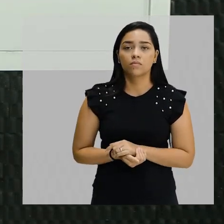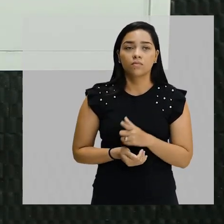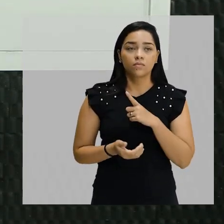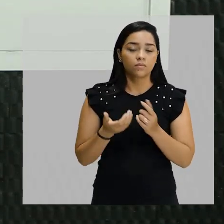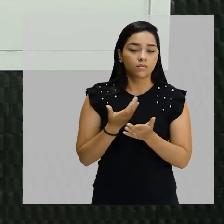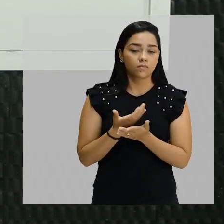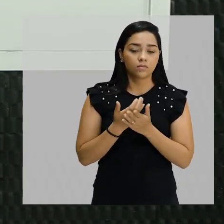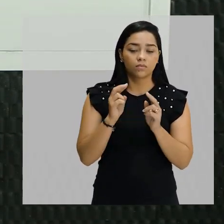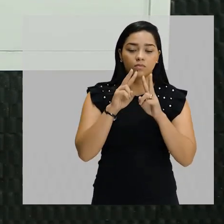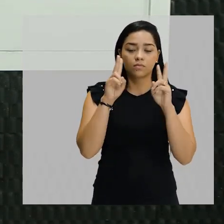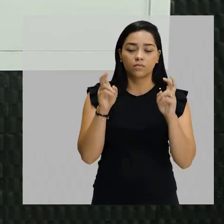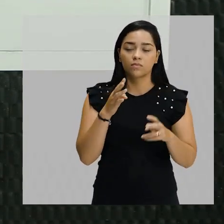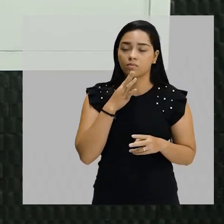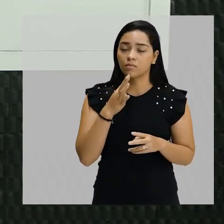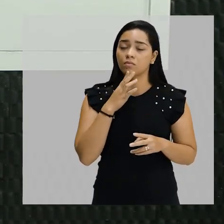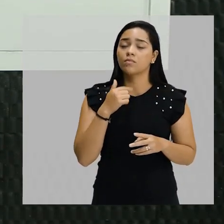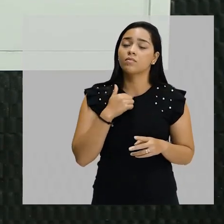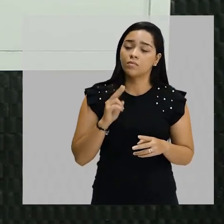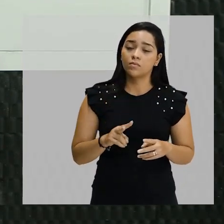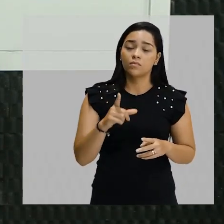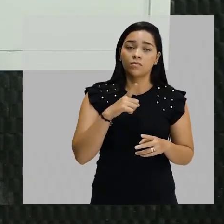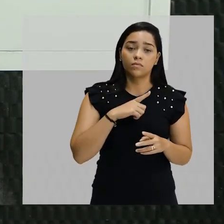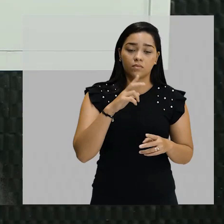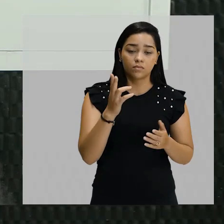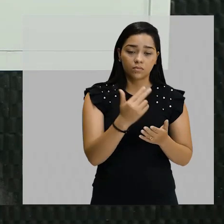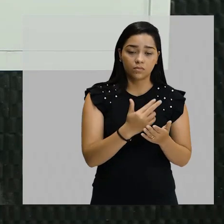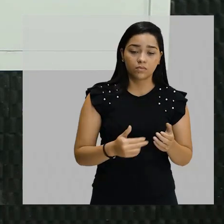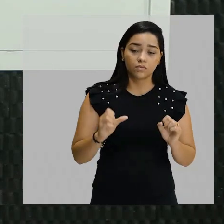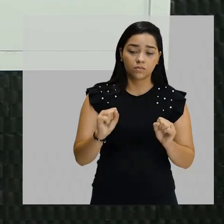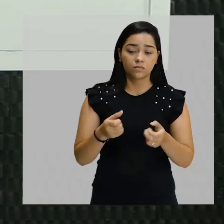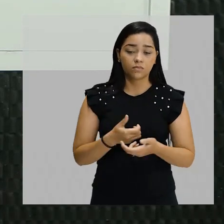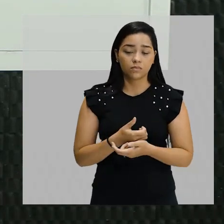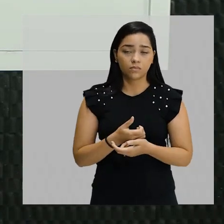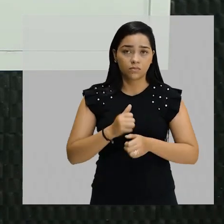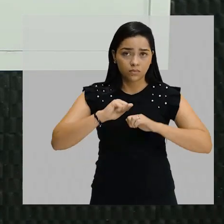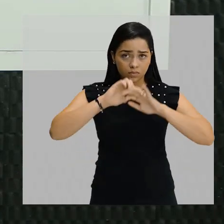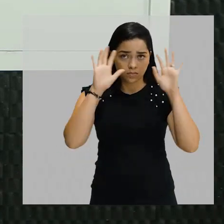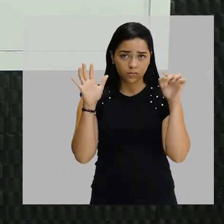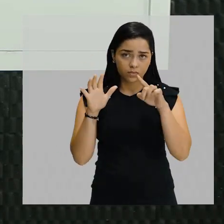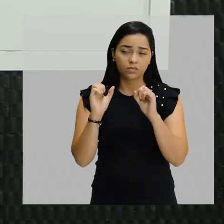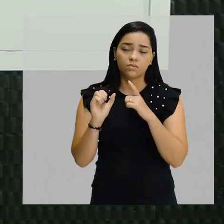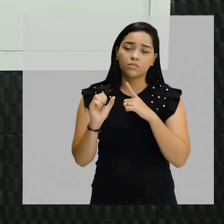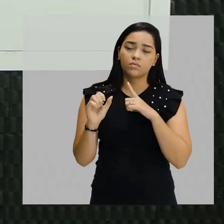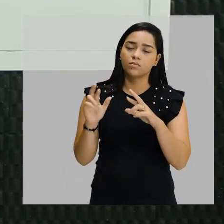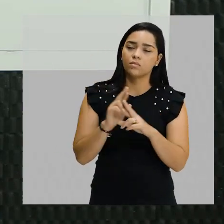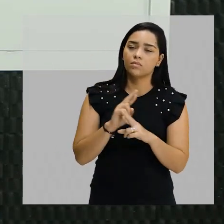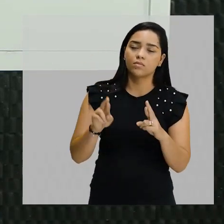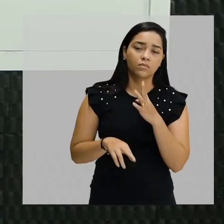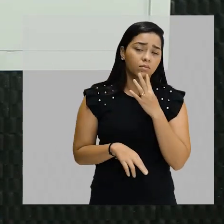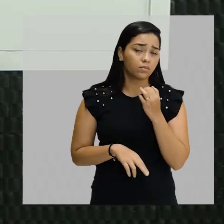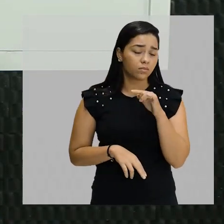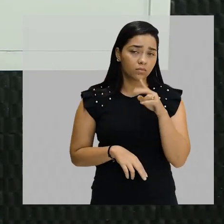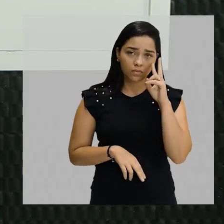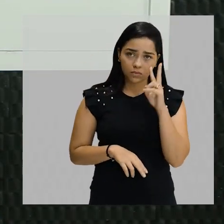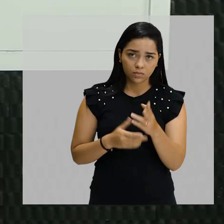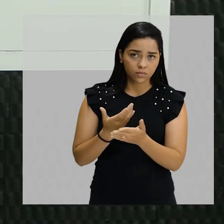aulas aqui sobre conhecimento Eu sempre faço um desenho sobre isso para poder explicar melhor para você entender essa relação de conhecimento se você não